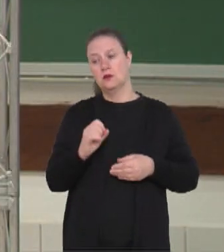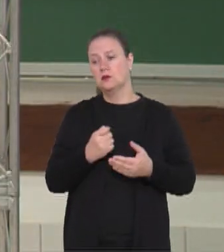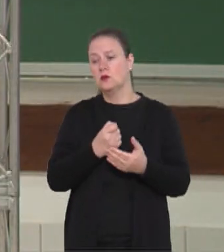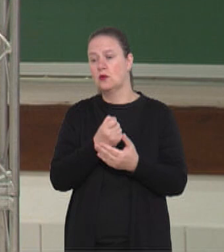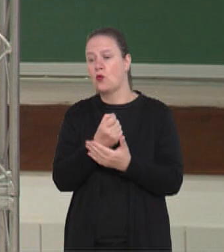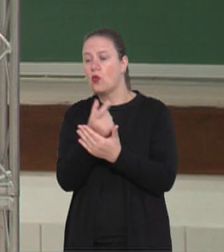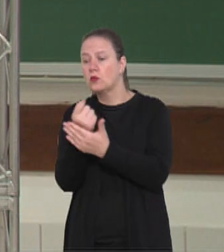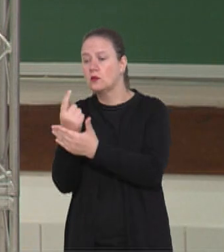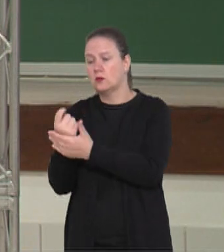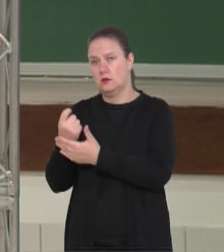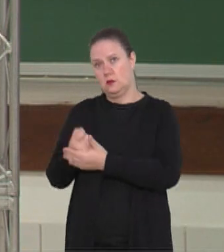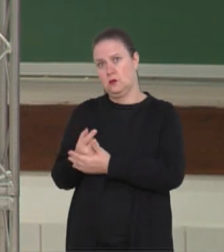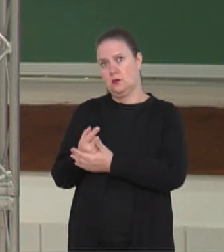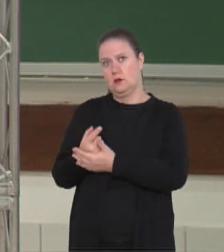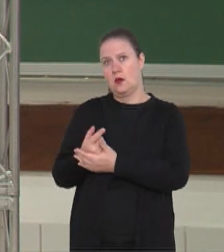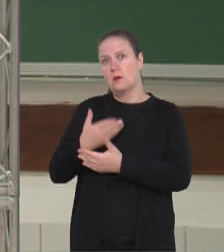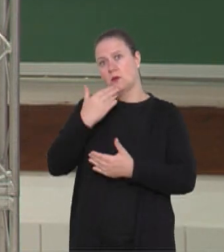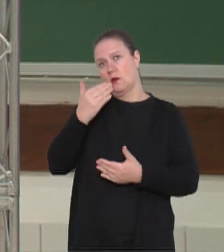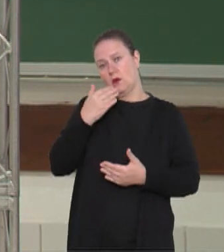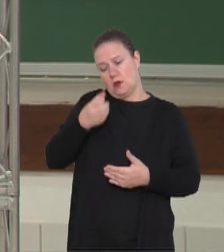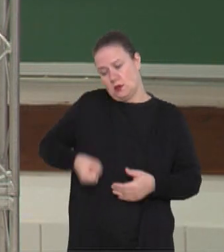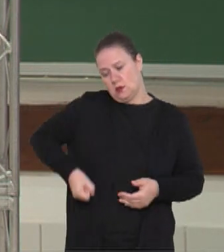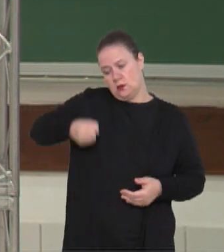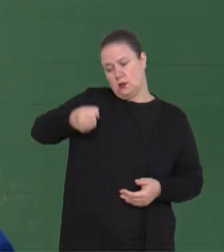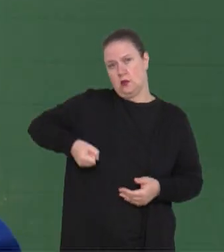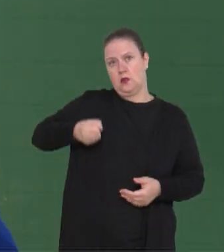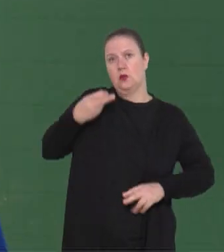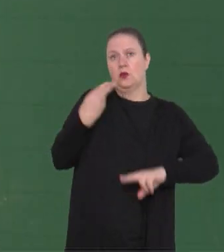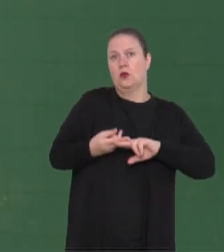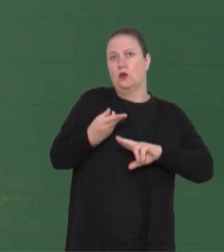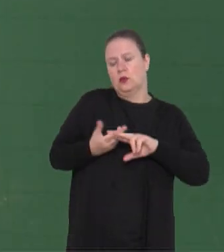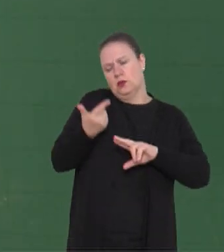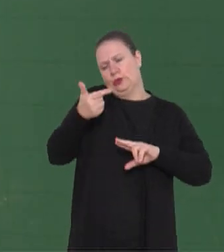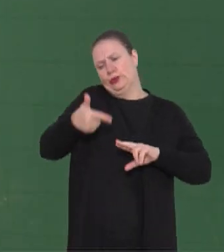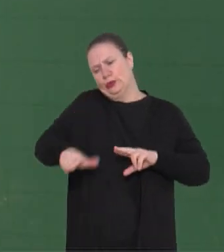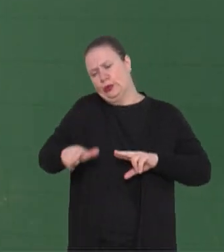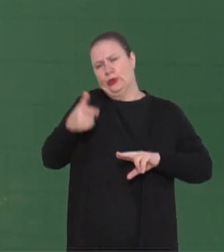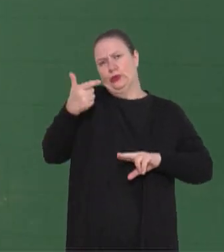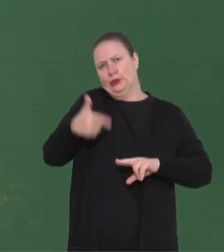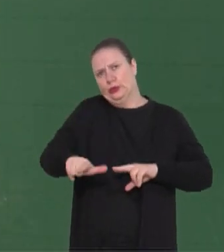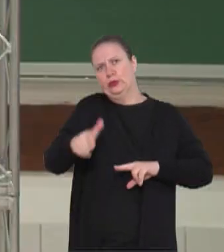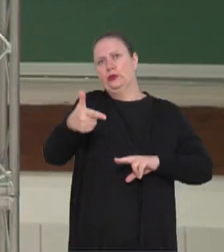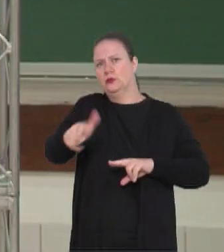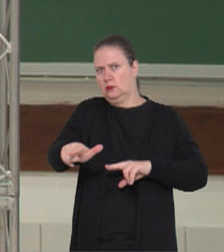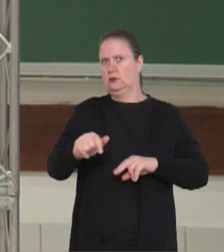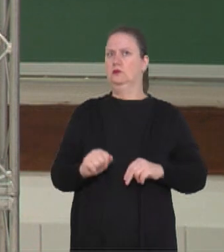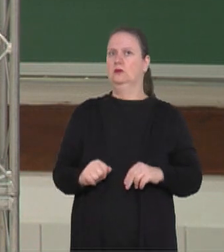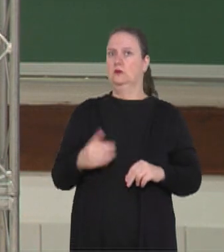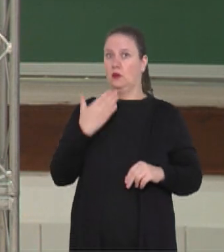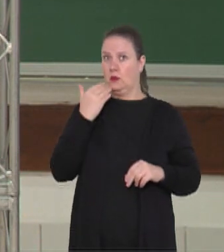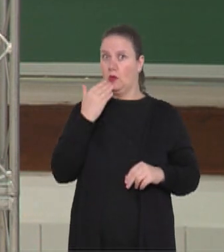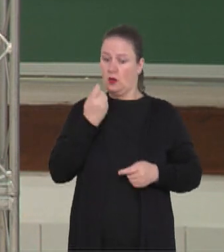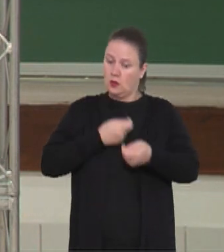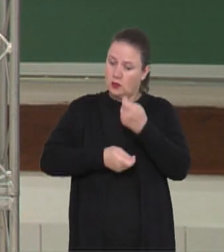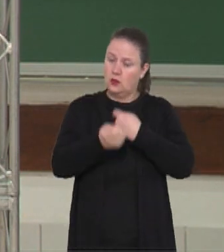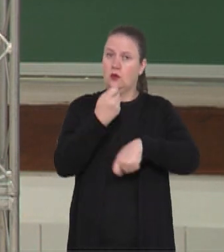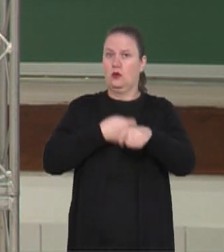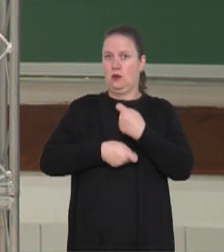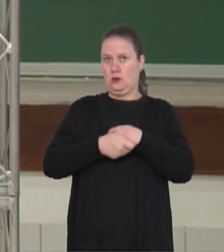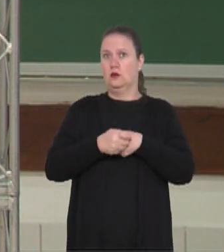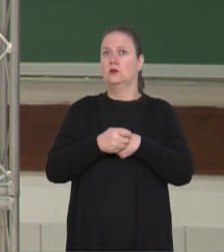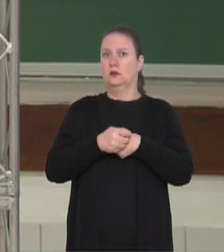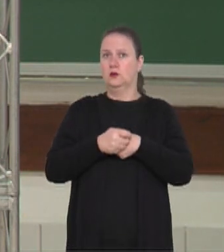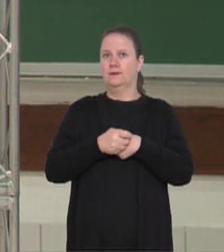você carry, para você levar essas sacolas reusáveis quando você for fazer compras. Então, mais um tempinho para vocês colocarem os verbos